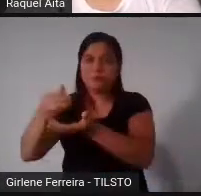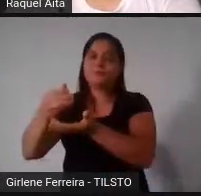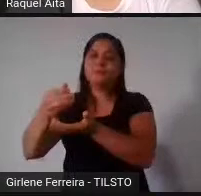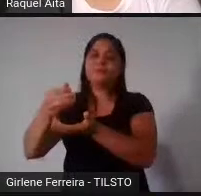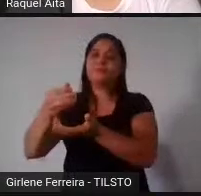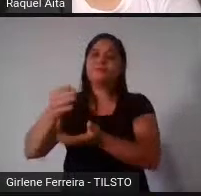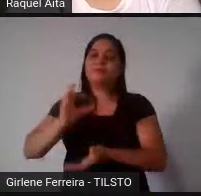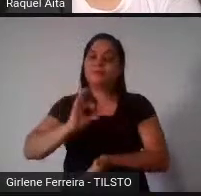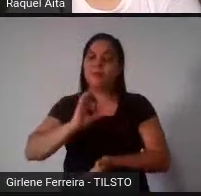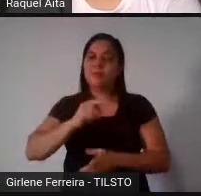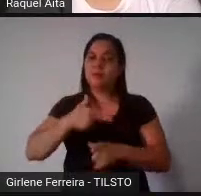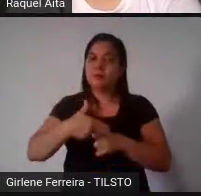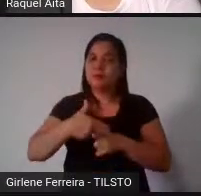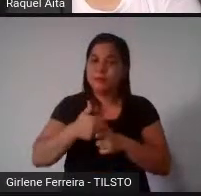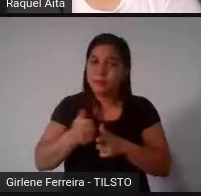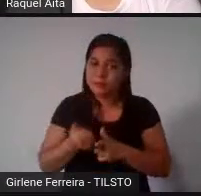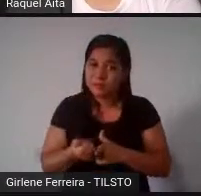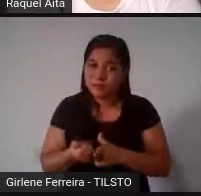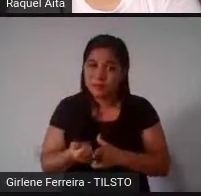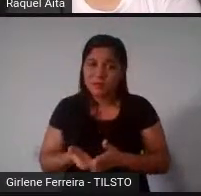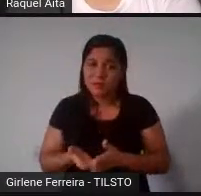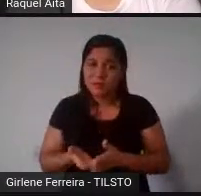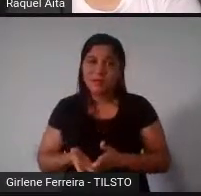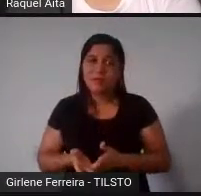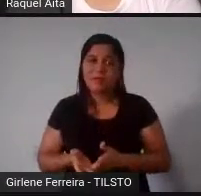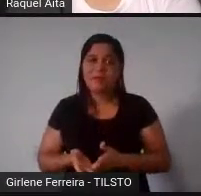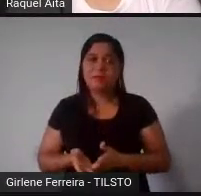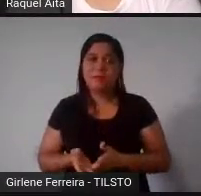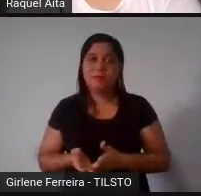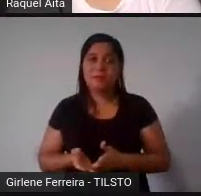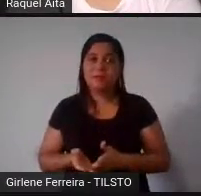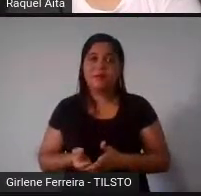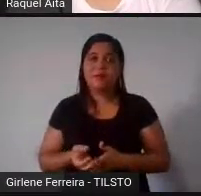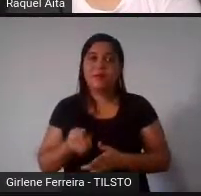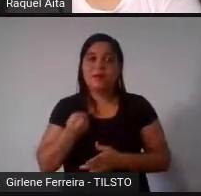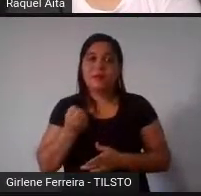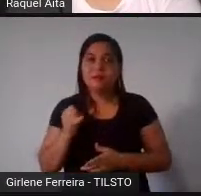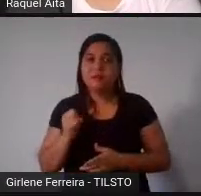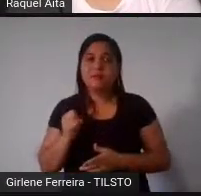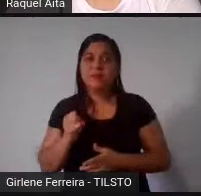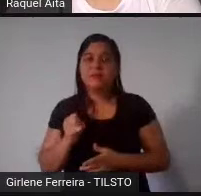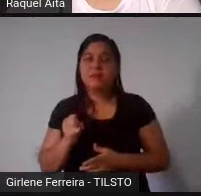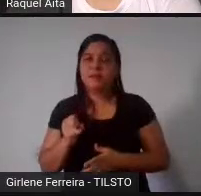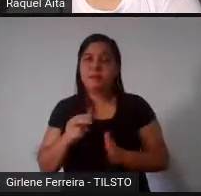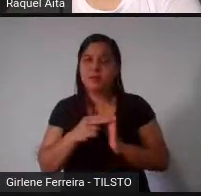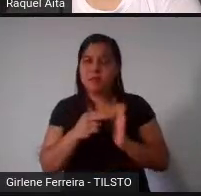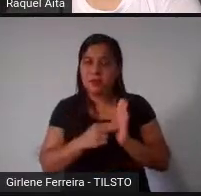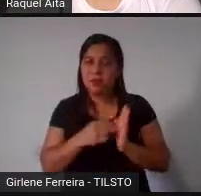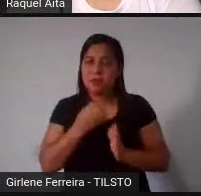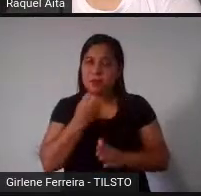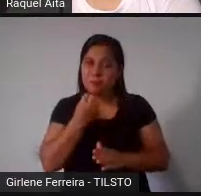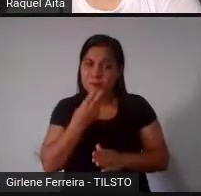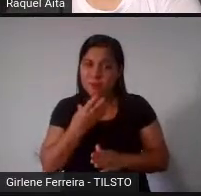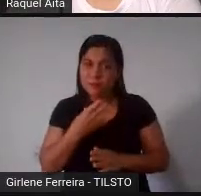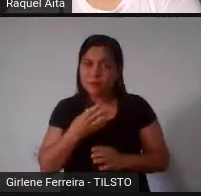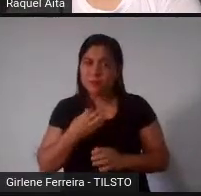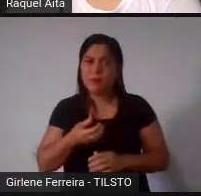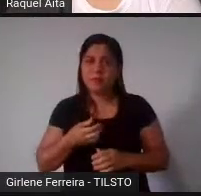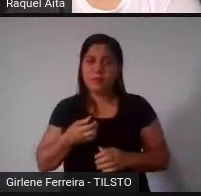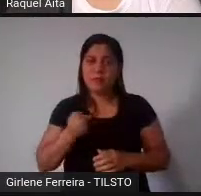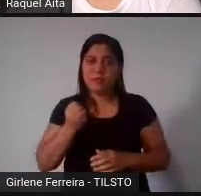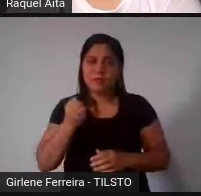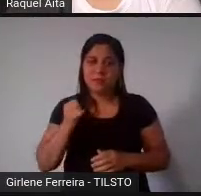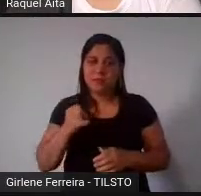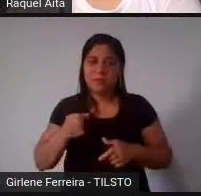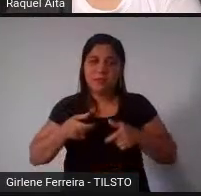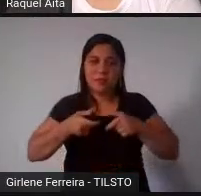disse, é como se tivesse ganho na loteria. Então, participou dessas Olimpíadas, se saiu bem, passa a ser medalhista, então já